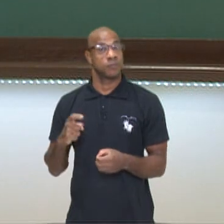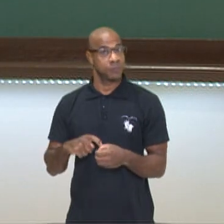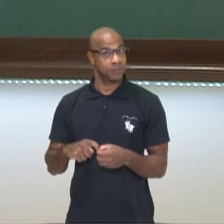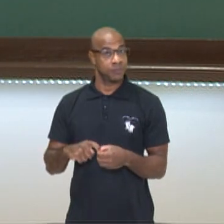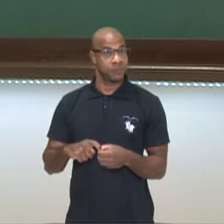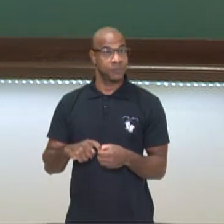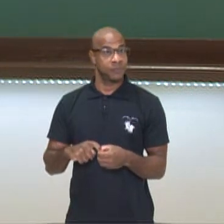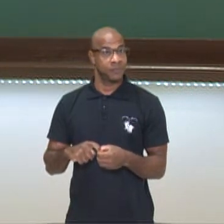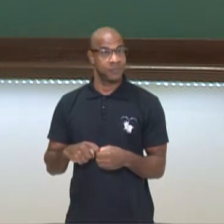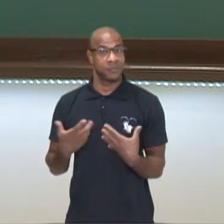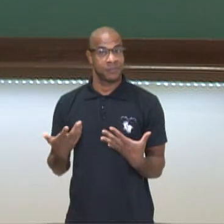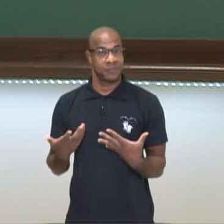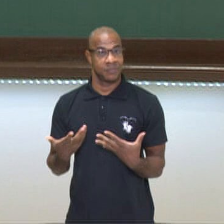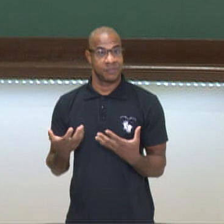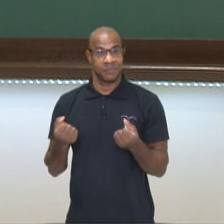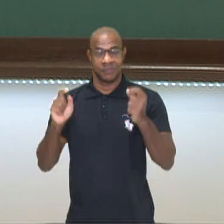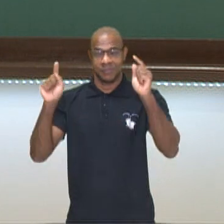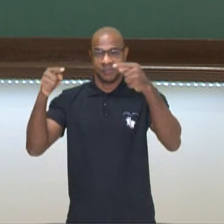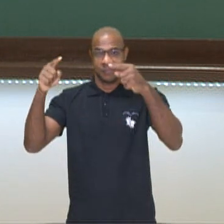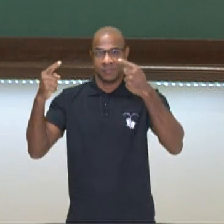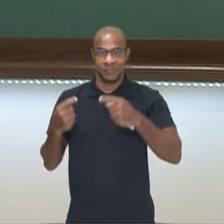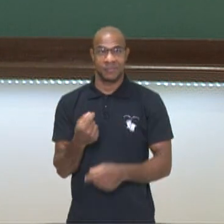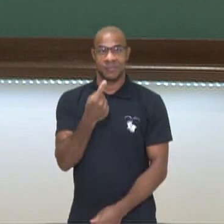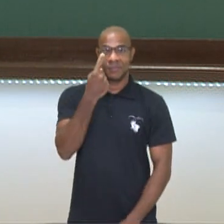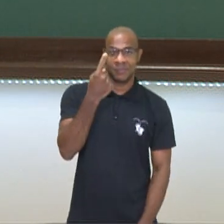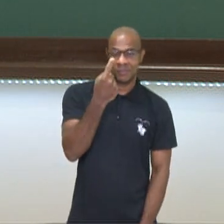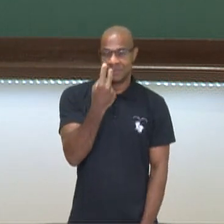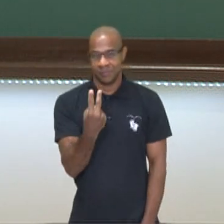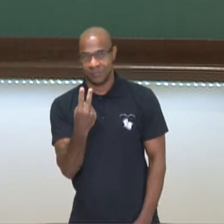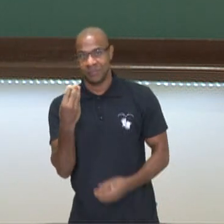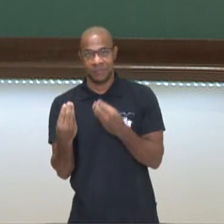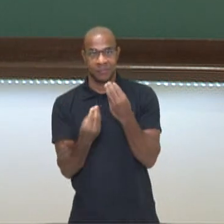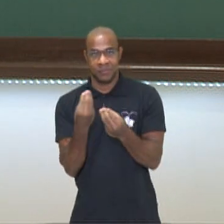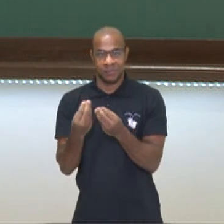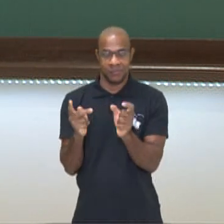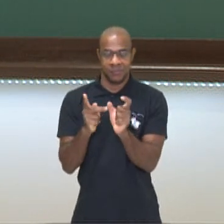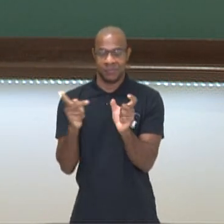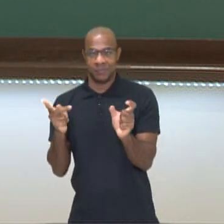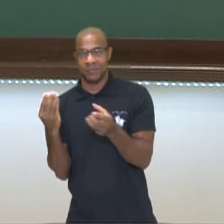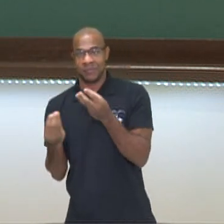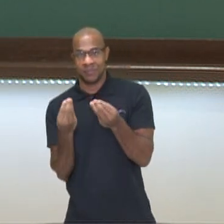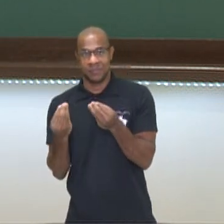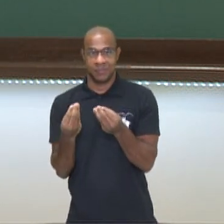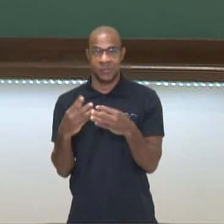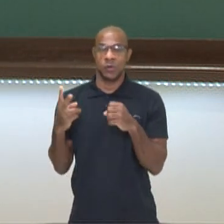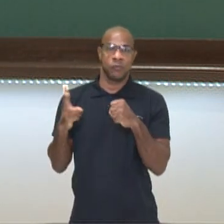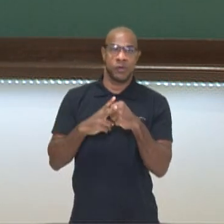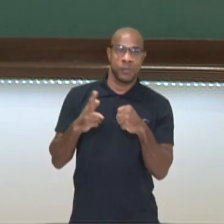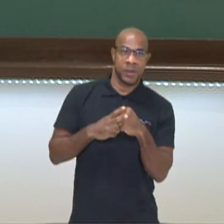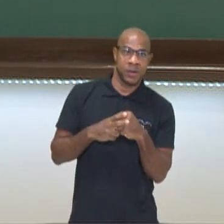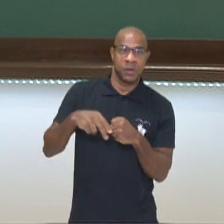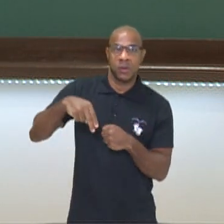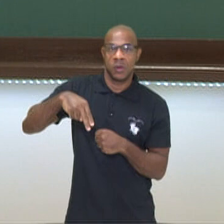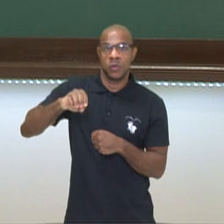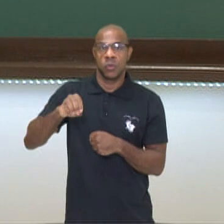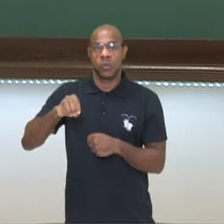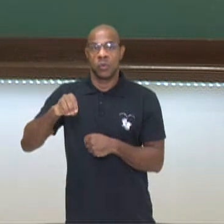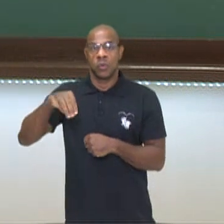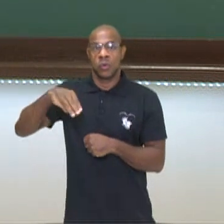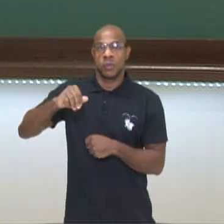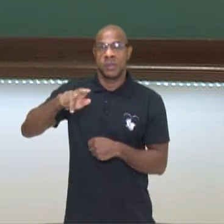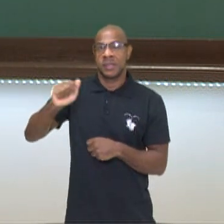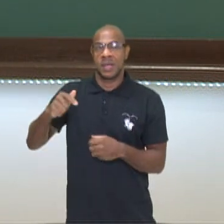Voltamos. E aí, classificou os predicados? Encontrou quais são os verbais, os nominais, os seus